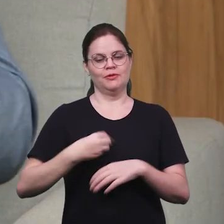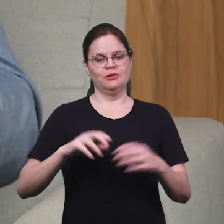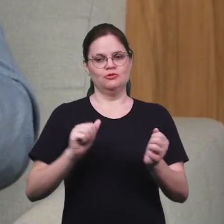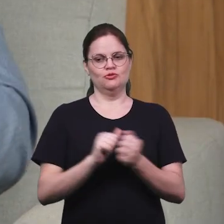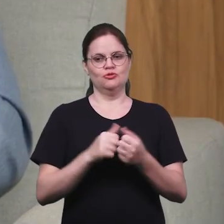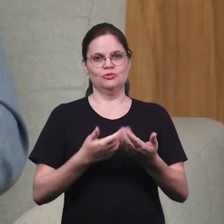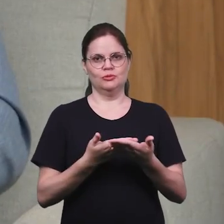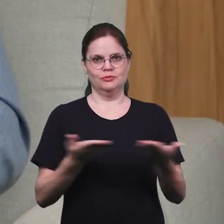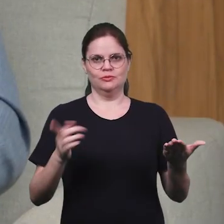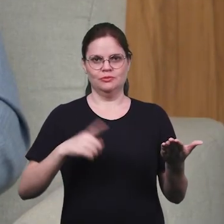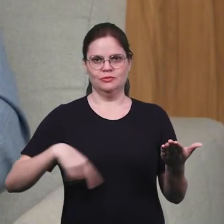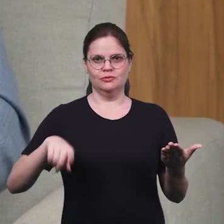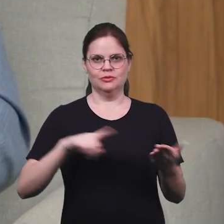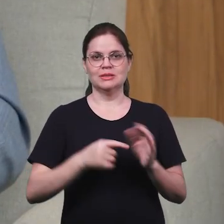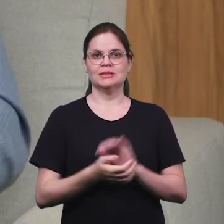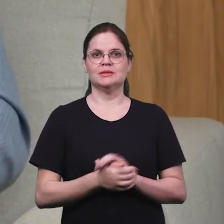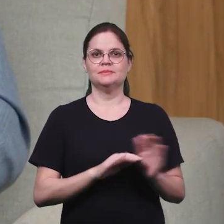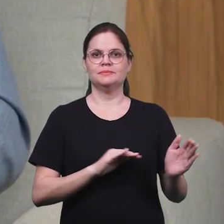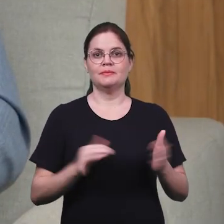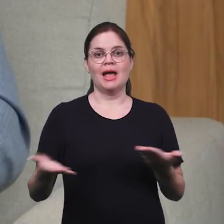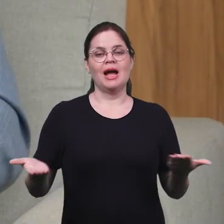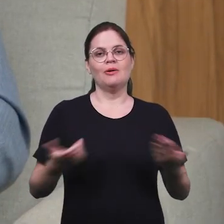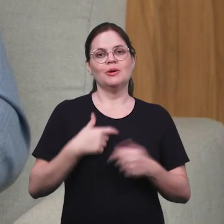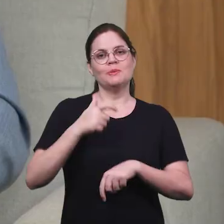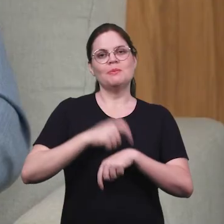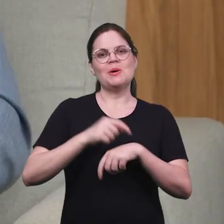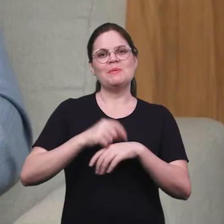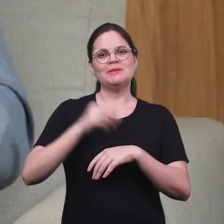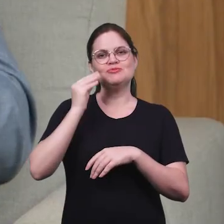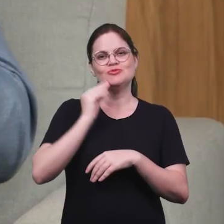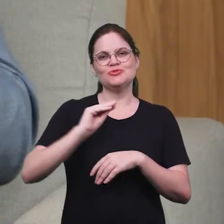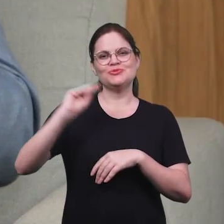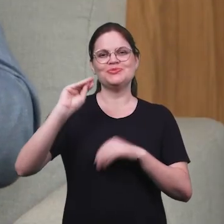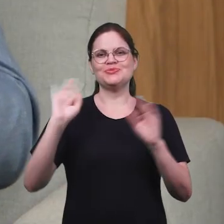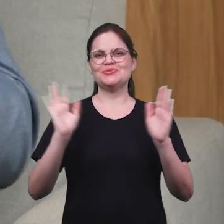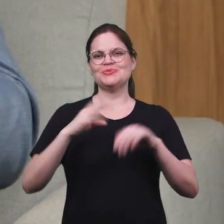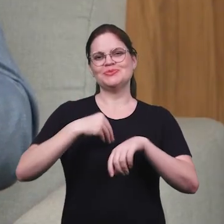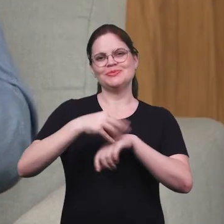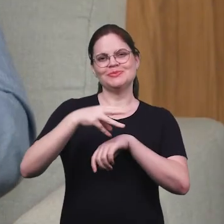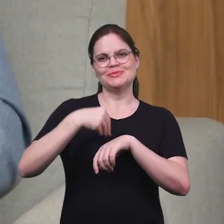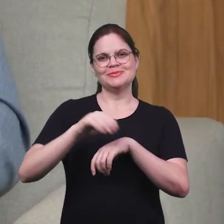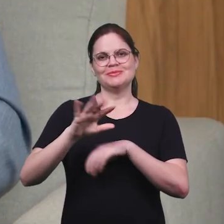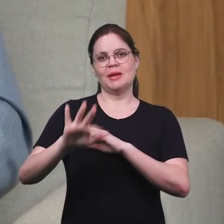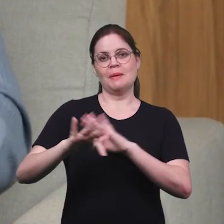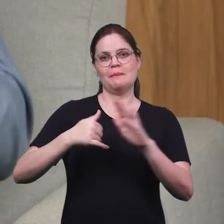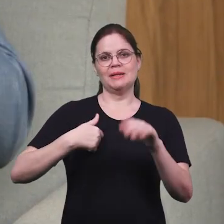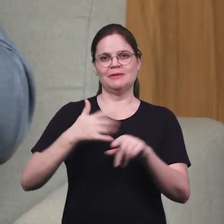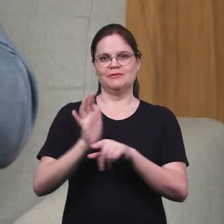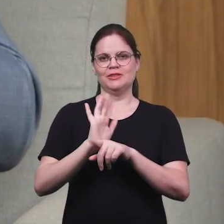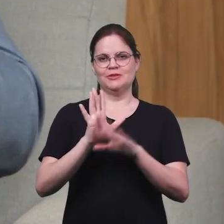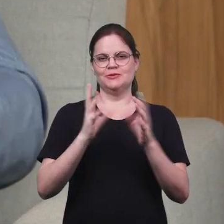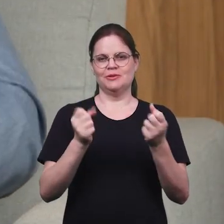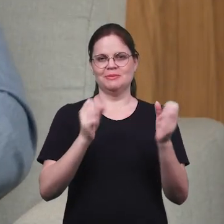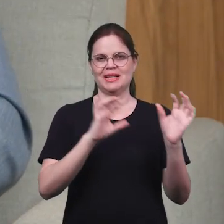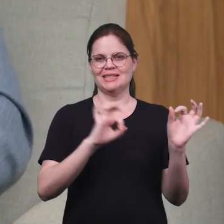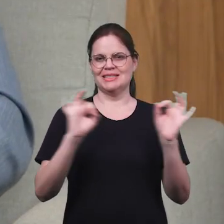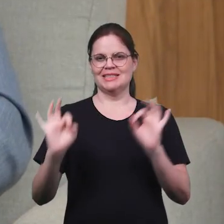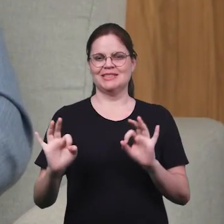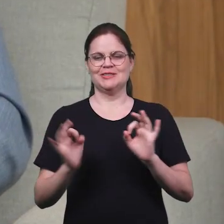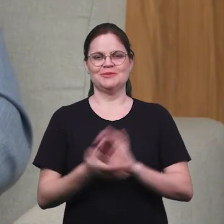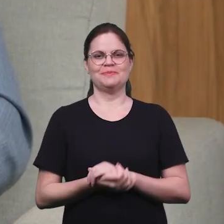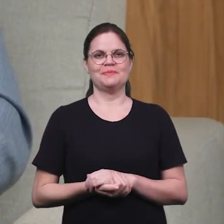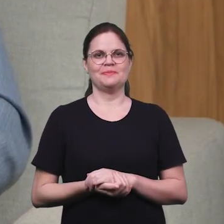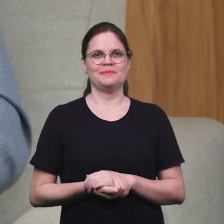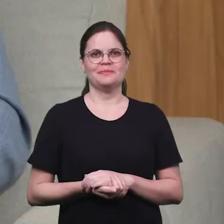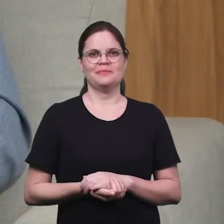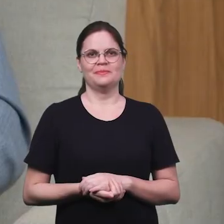viver juntamente com os irmãos. Chegamos à hora do recado, que é o momento onde os nossos irmãos enviam os seus vídeos, e vamos assistir aqui os